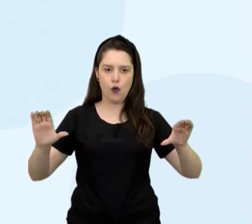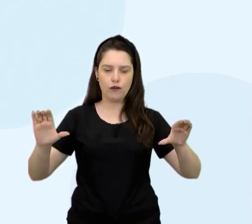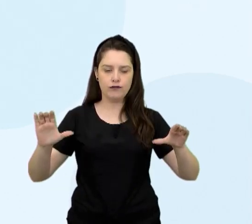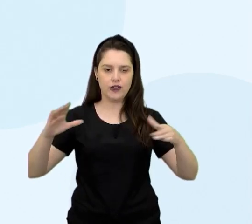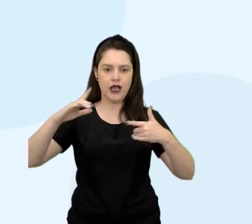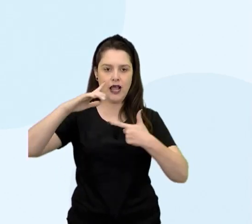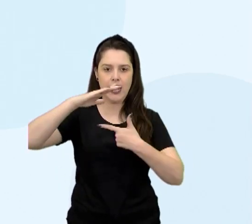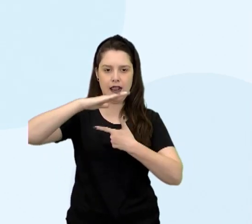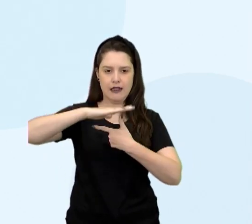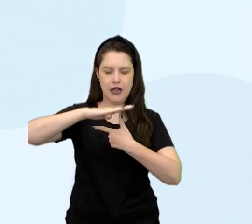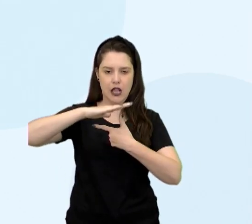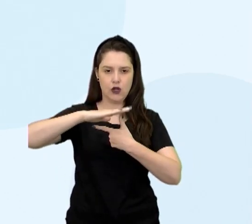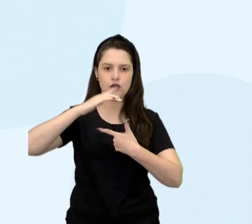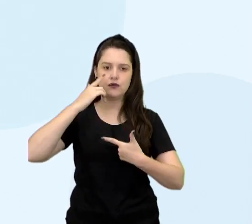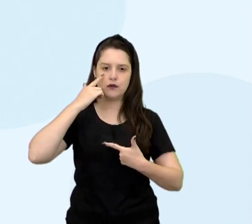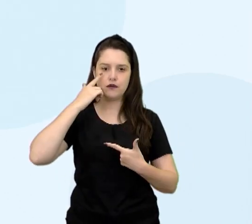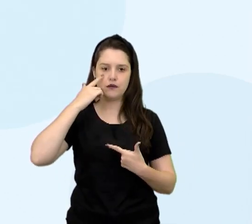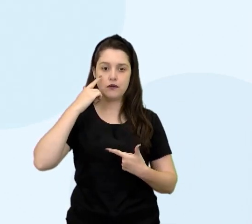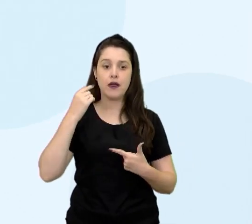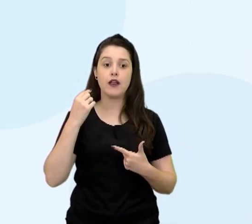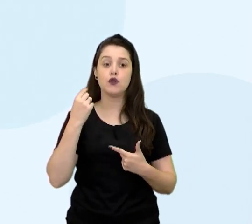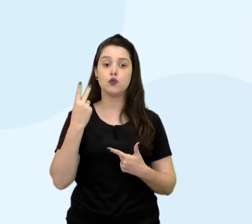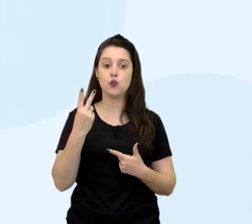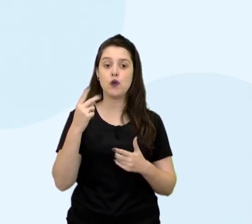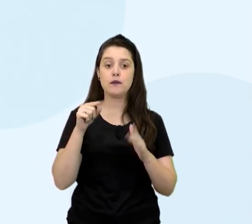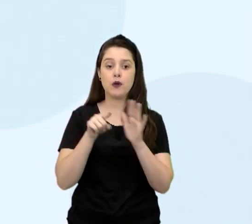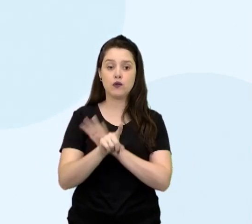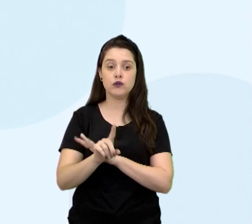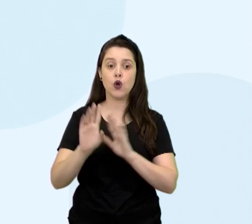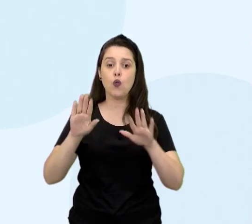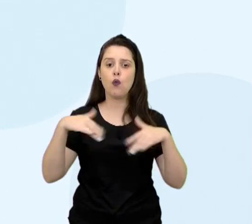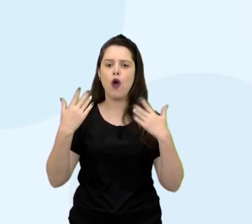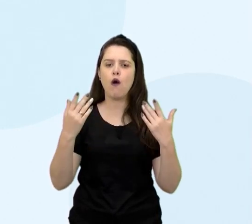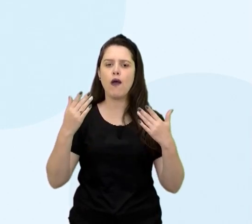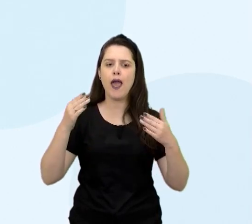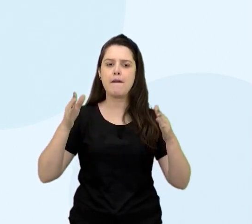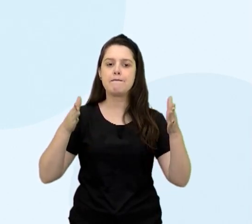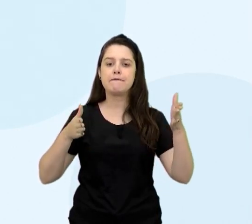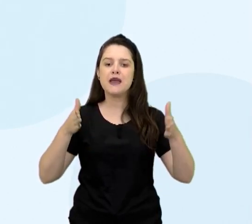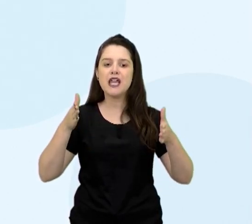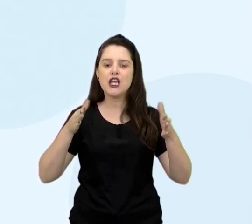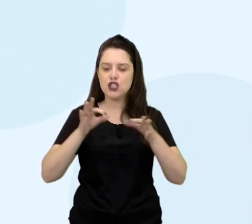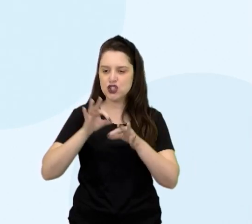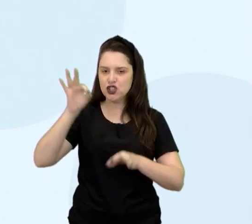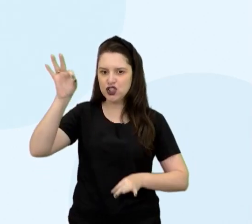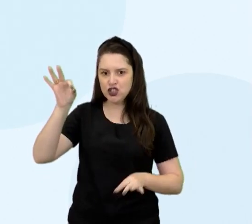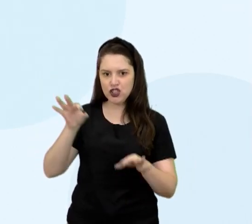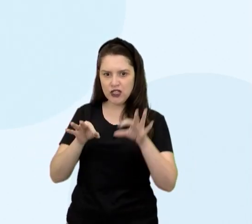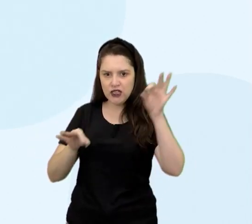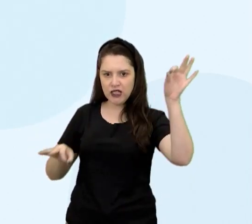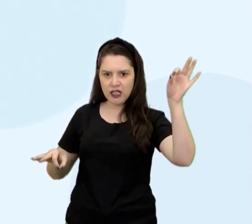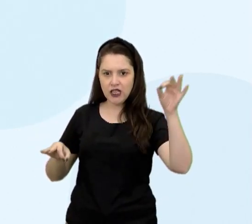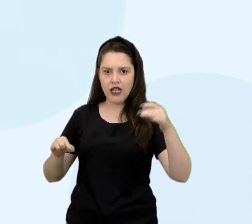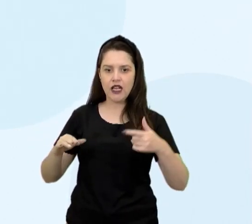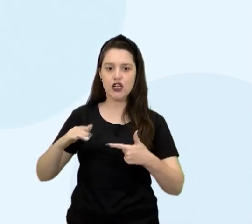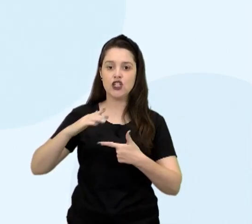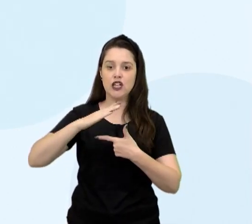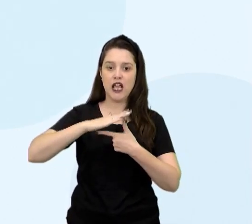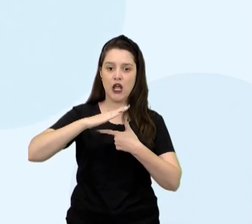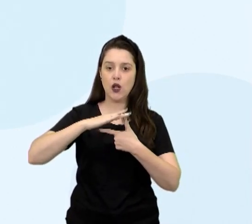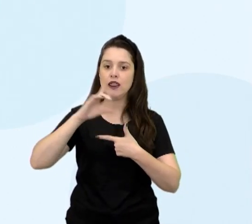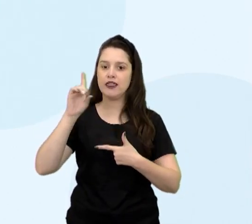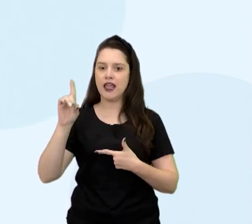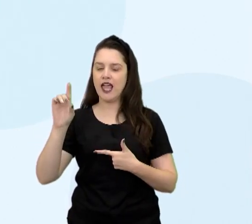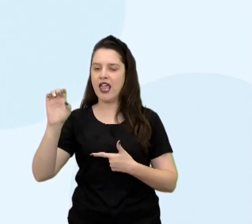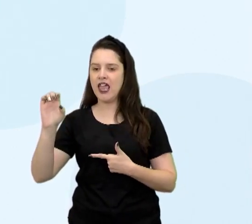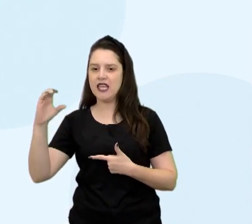melhor. Então, tem a primeira perguntinha, qual é a medida dos ângulos D, E e C? E a